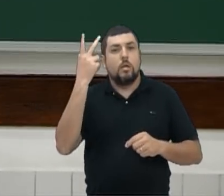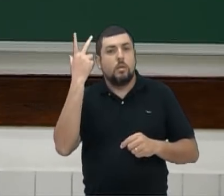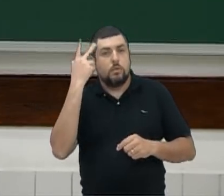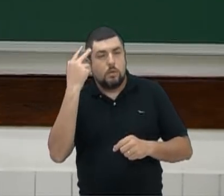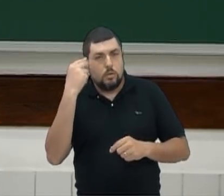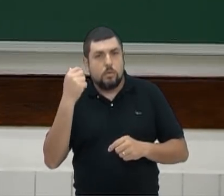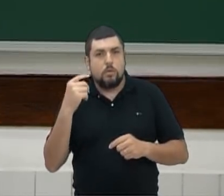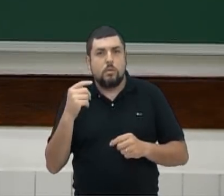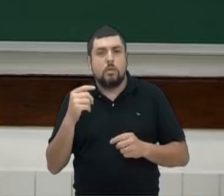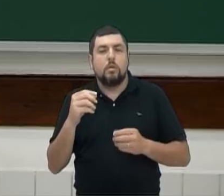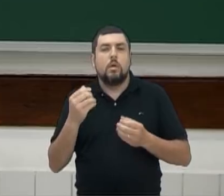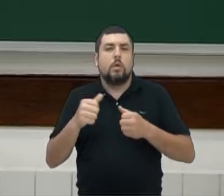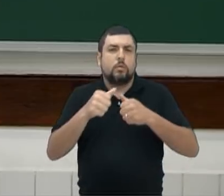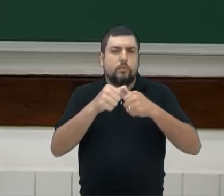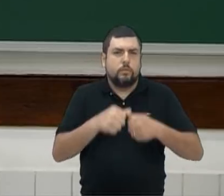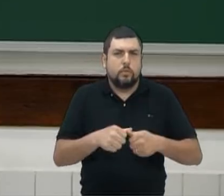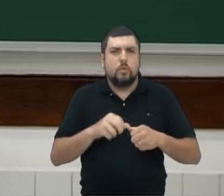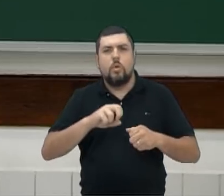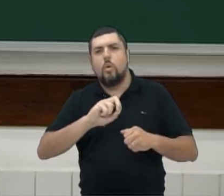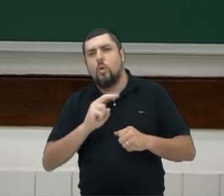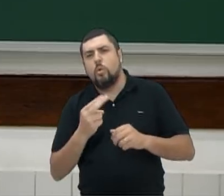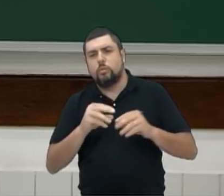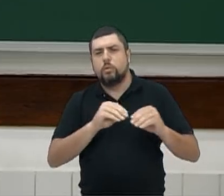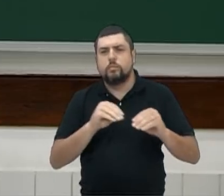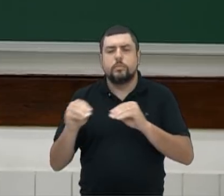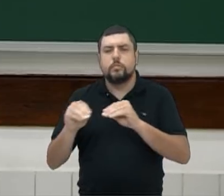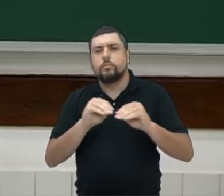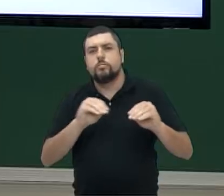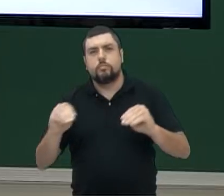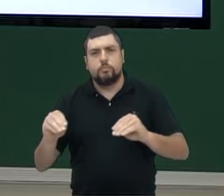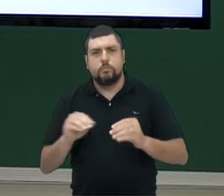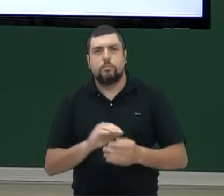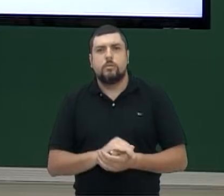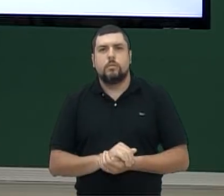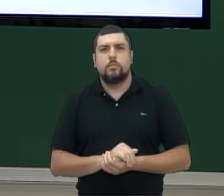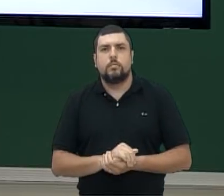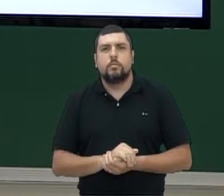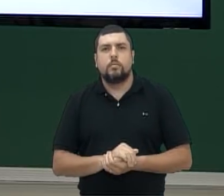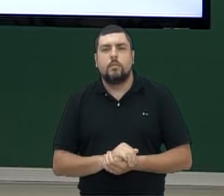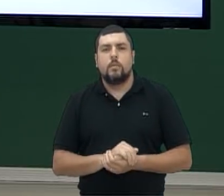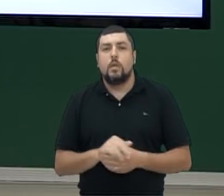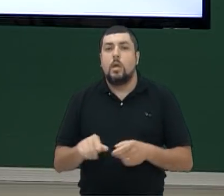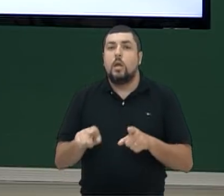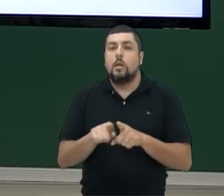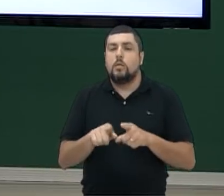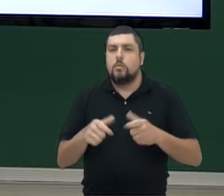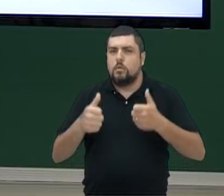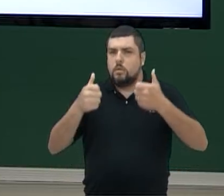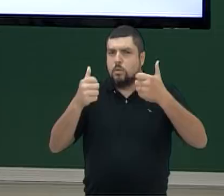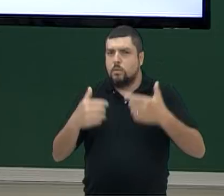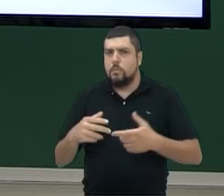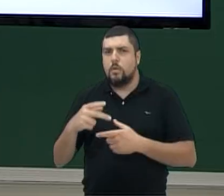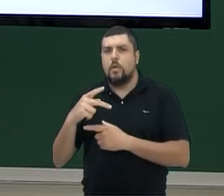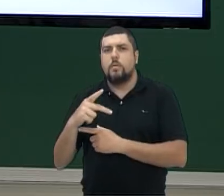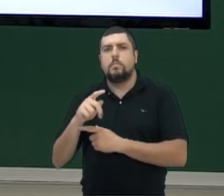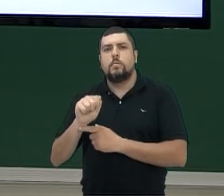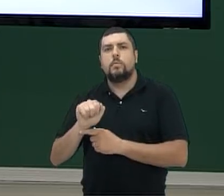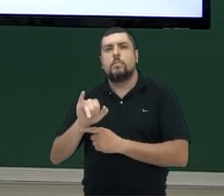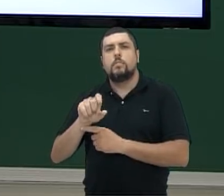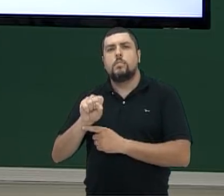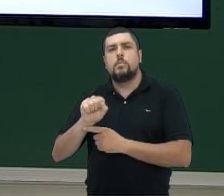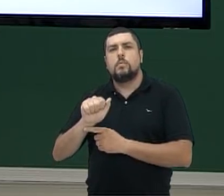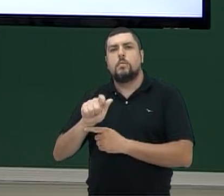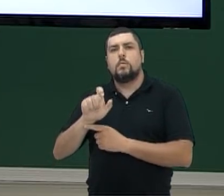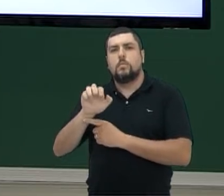uma determinada maneira em um determinado momento. Quando falamos em paisagem para a geografia, nós também